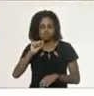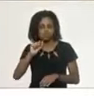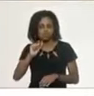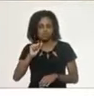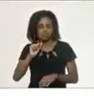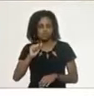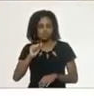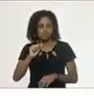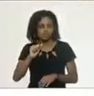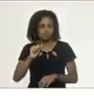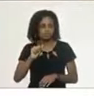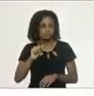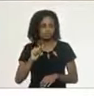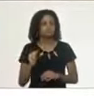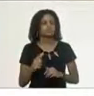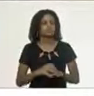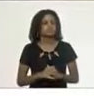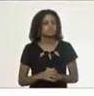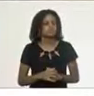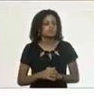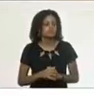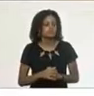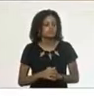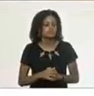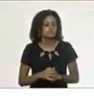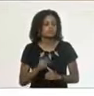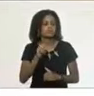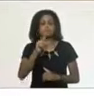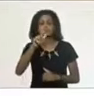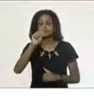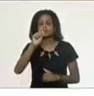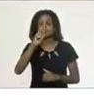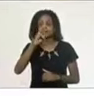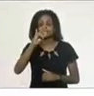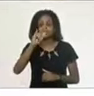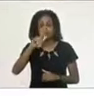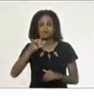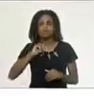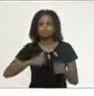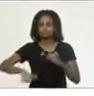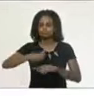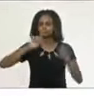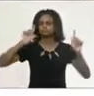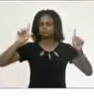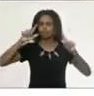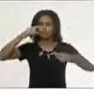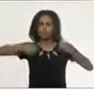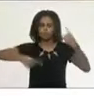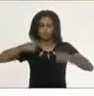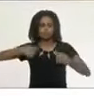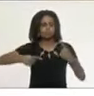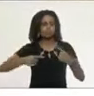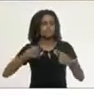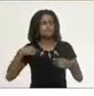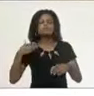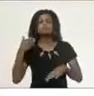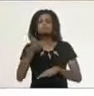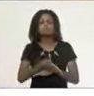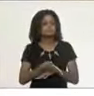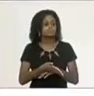ditadura cubana. E Gabriel, todos sabem, né, que é um ativista político, e estava lá para